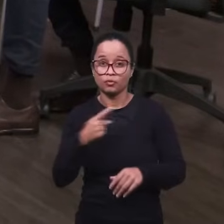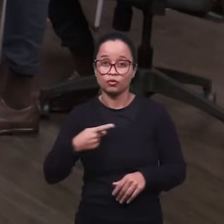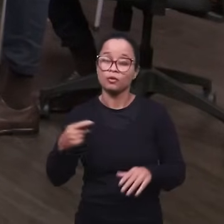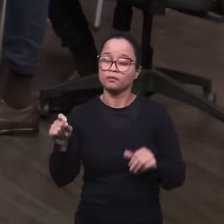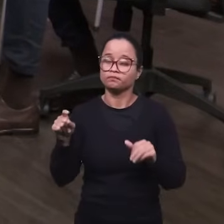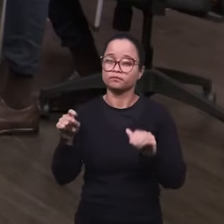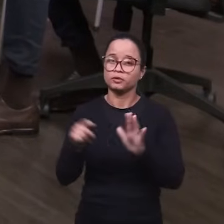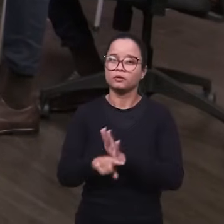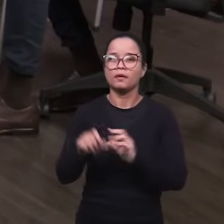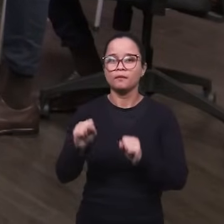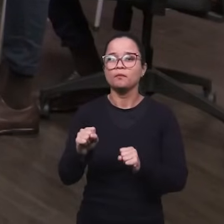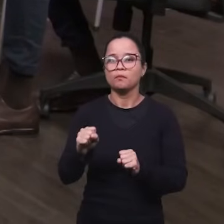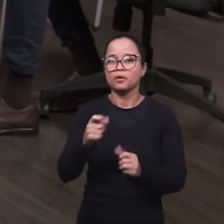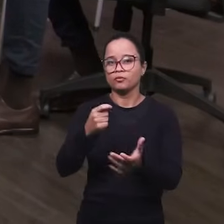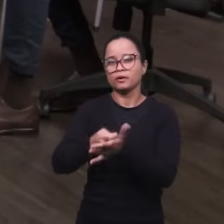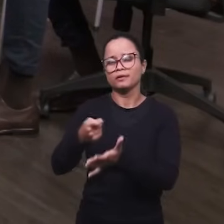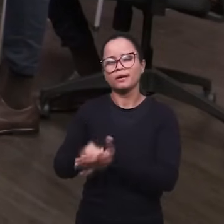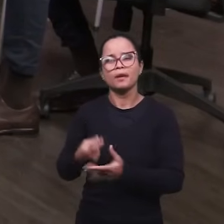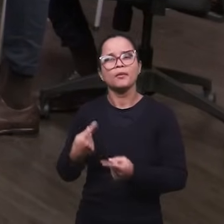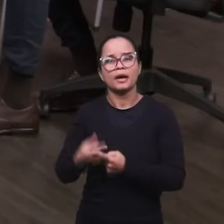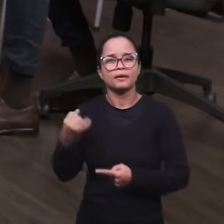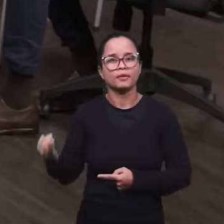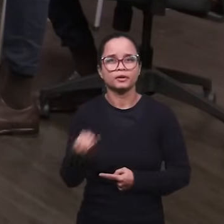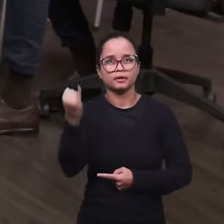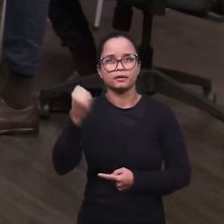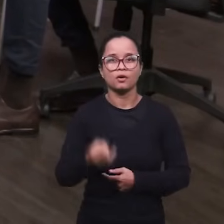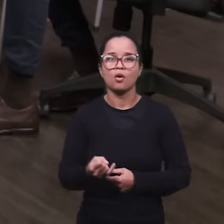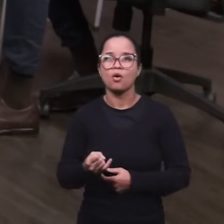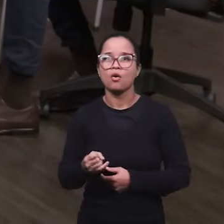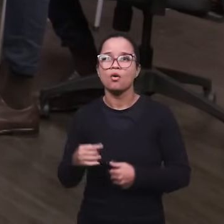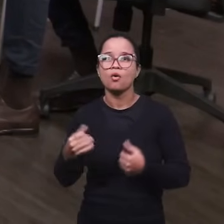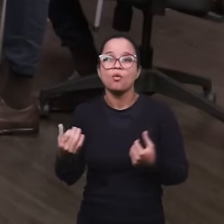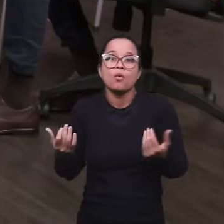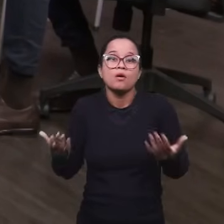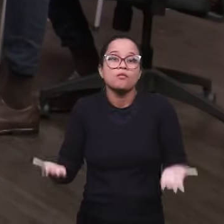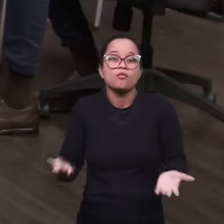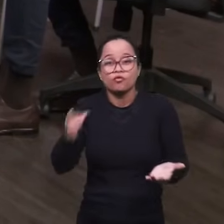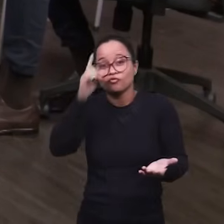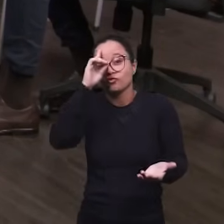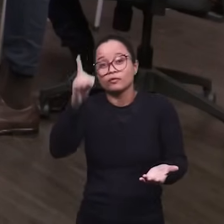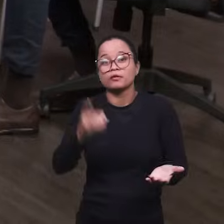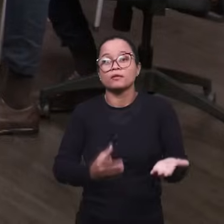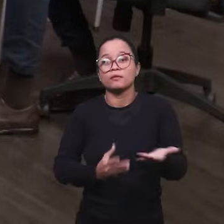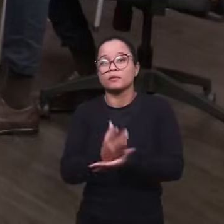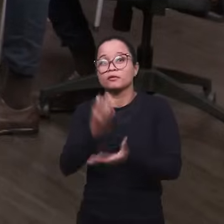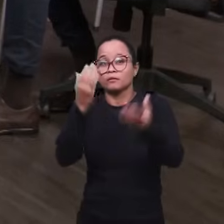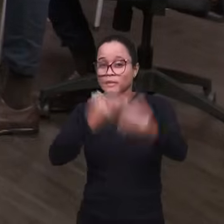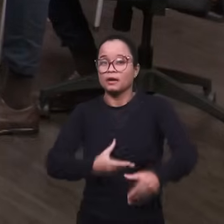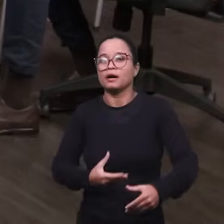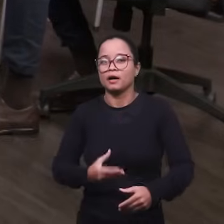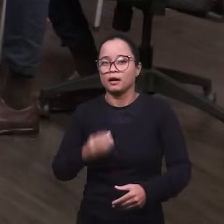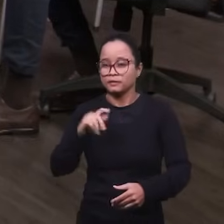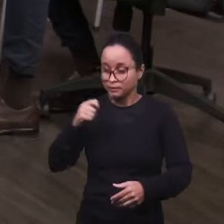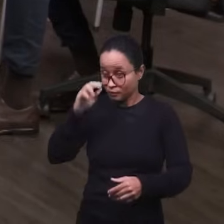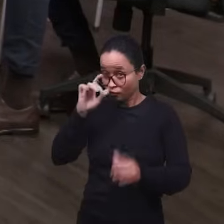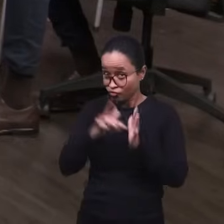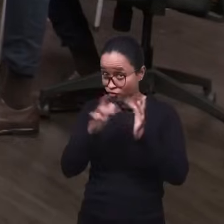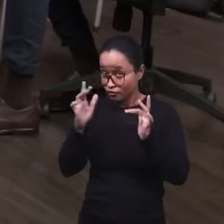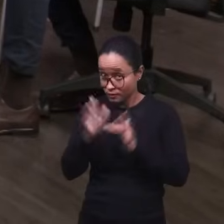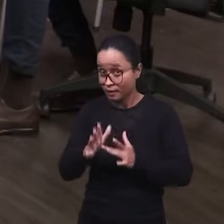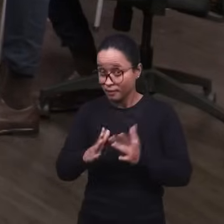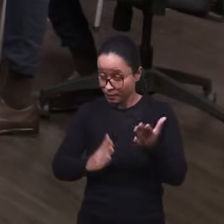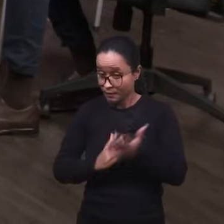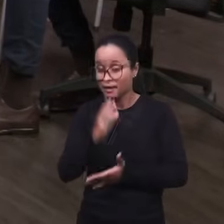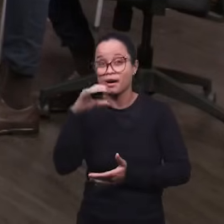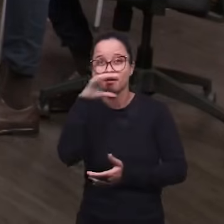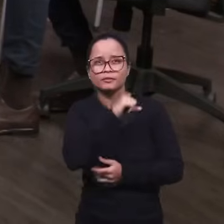pode contribuir como facultativo. E por que é importante? Até quando você vai passar no concurso? Em nome de Jesus, o Senhor vai abrir uma porta e você vai passar rápido. E se